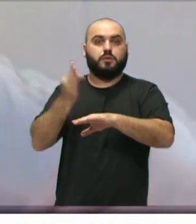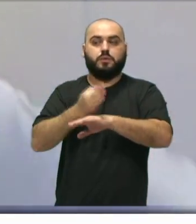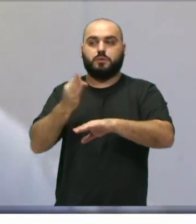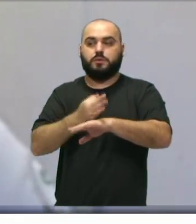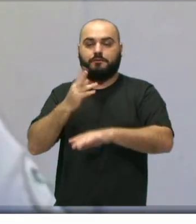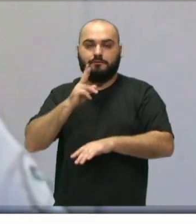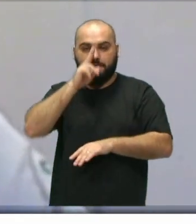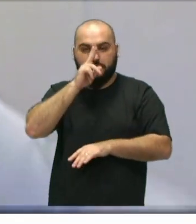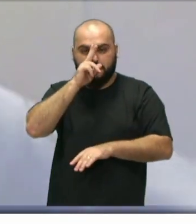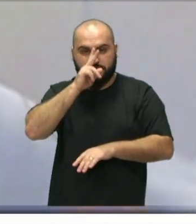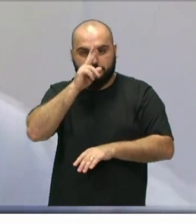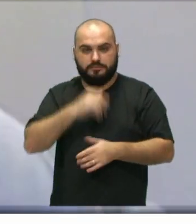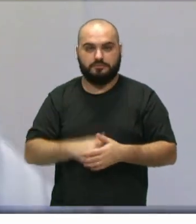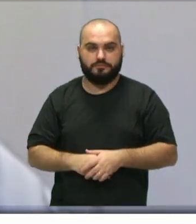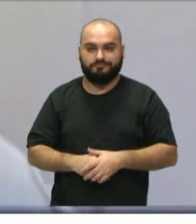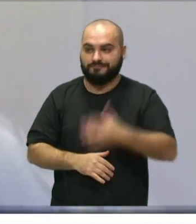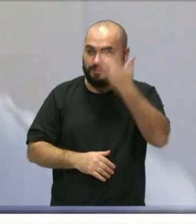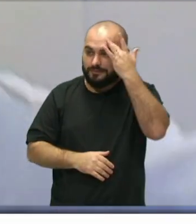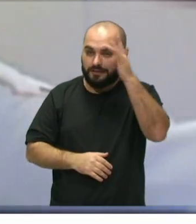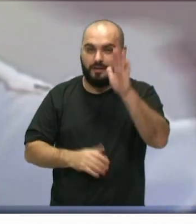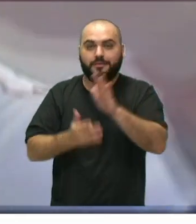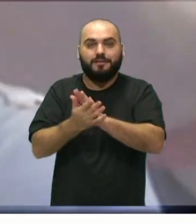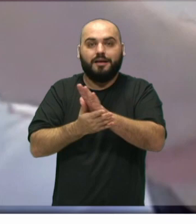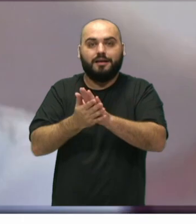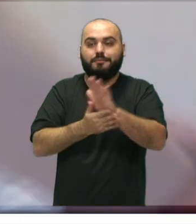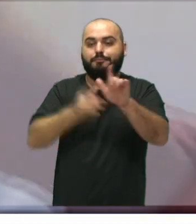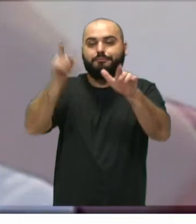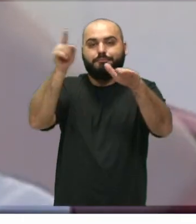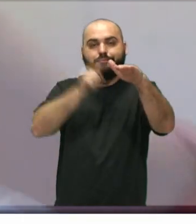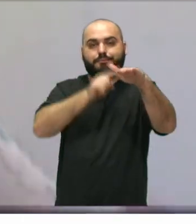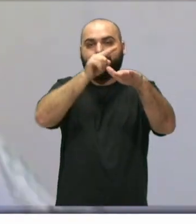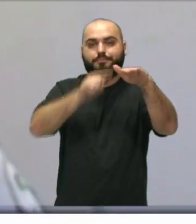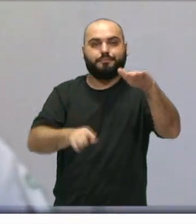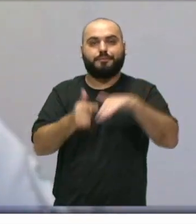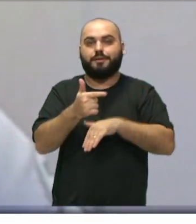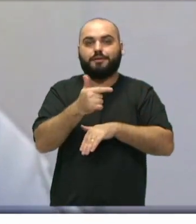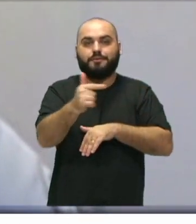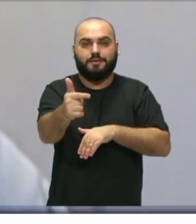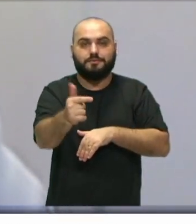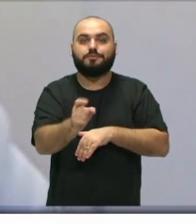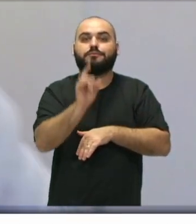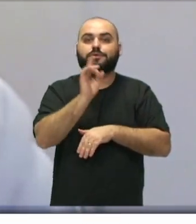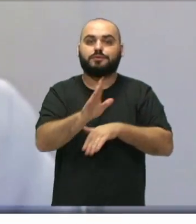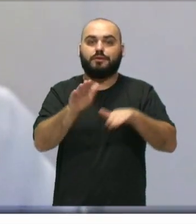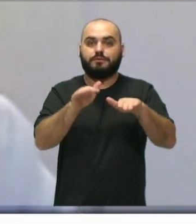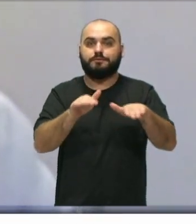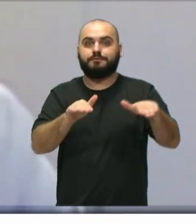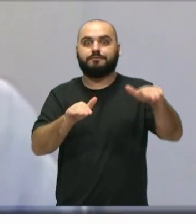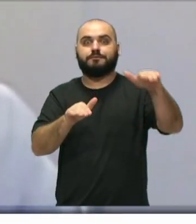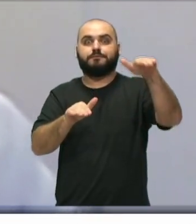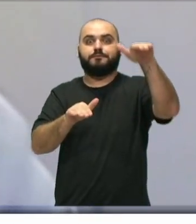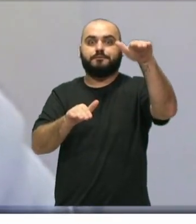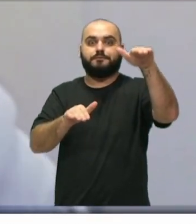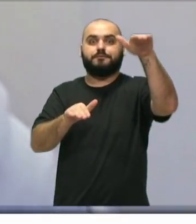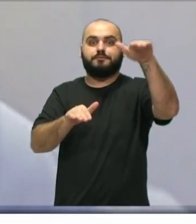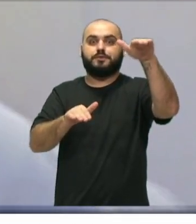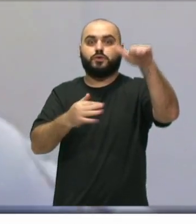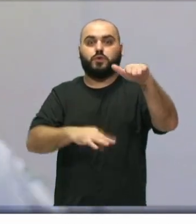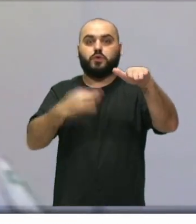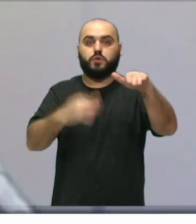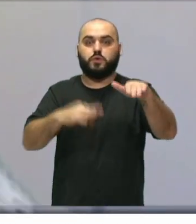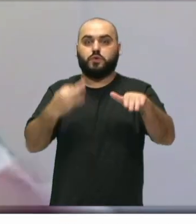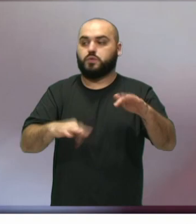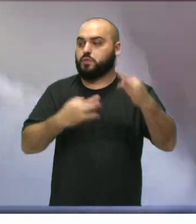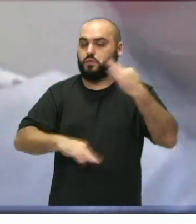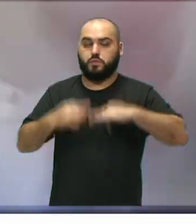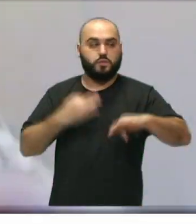E se perde as vias que inibem a dor para dar esse equilíbrio. Então, eu só tenho excitabilidade de dor e não tenho